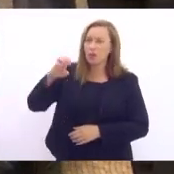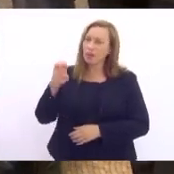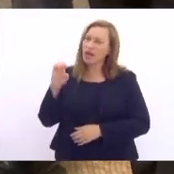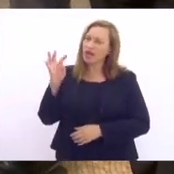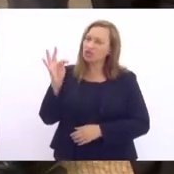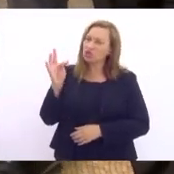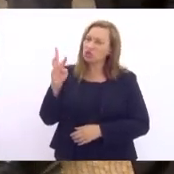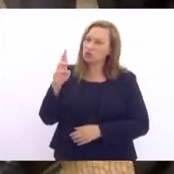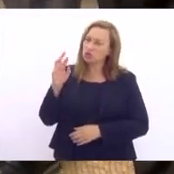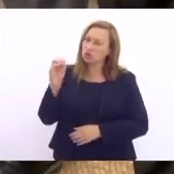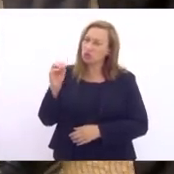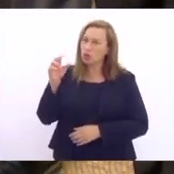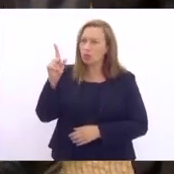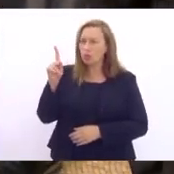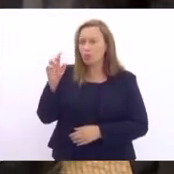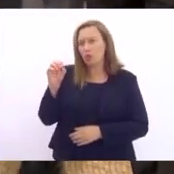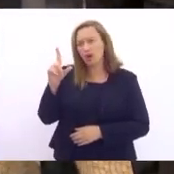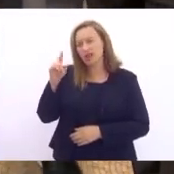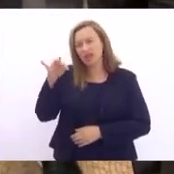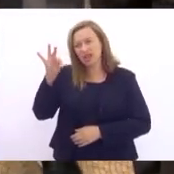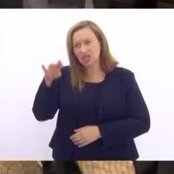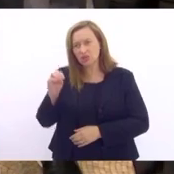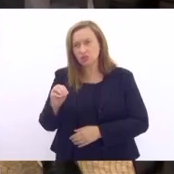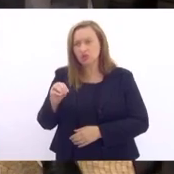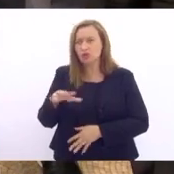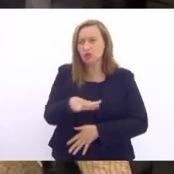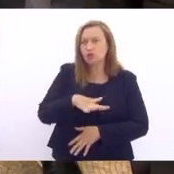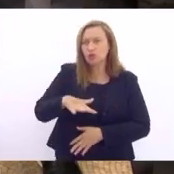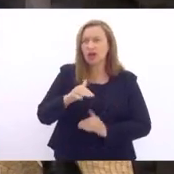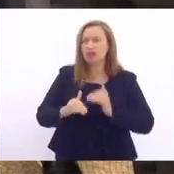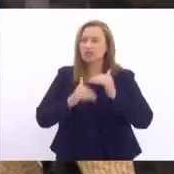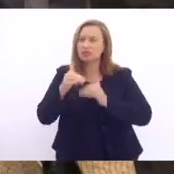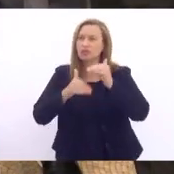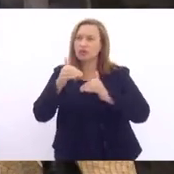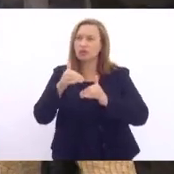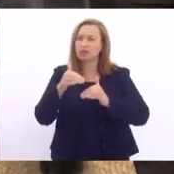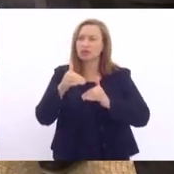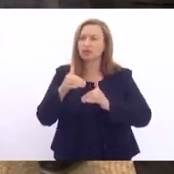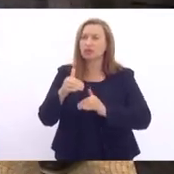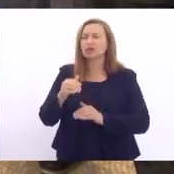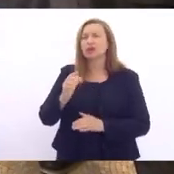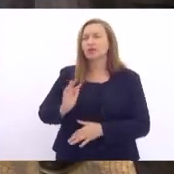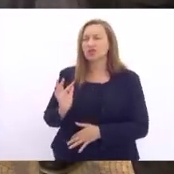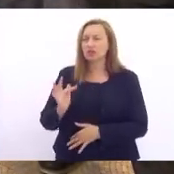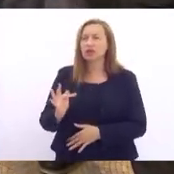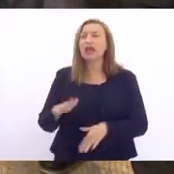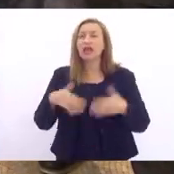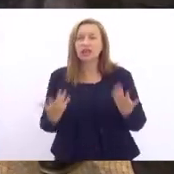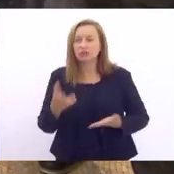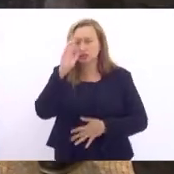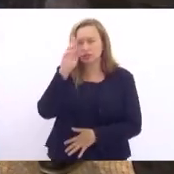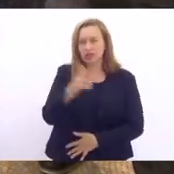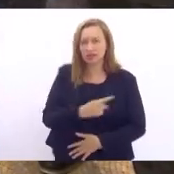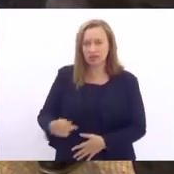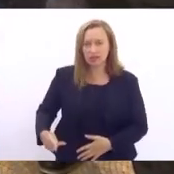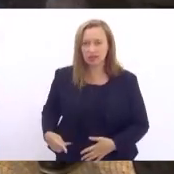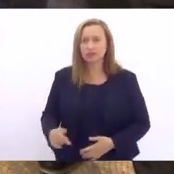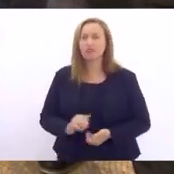de desenvolvimento da Baixada Fluminense. Então, presidente, precisa